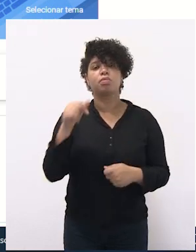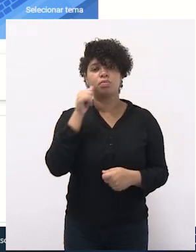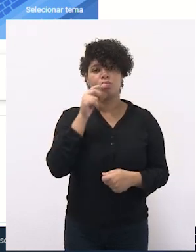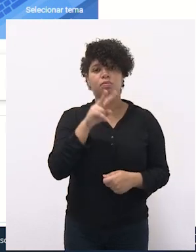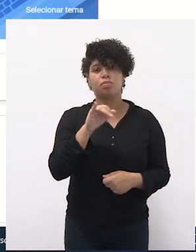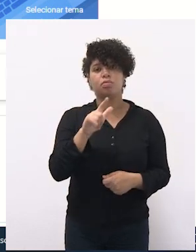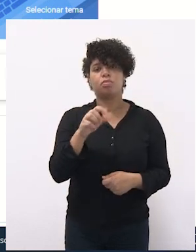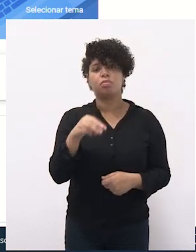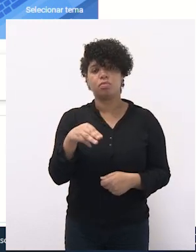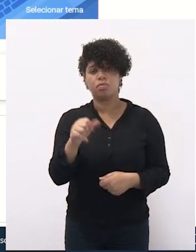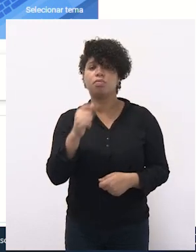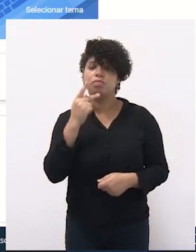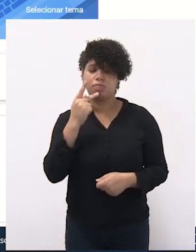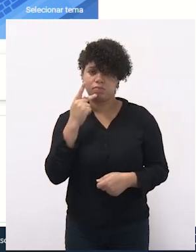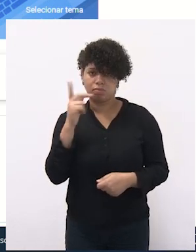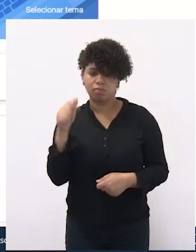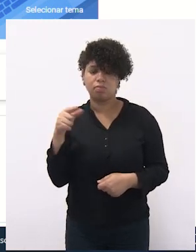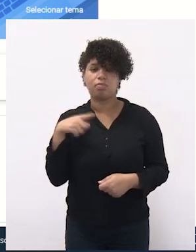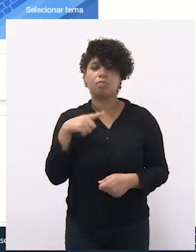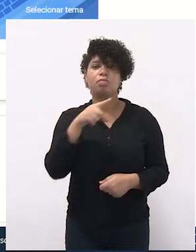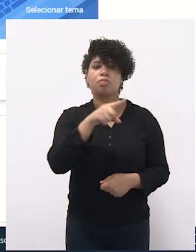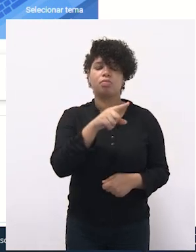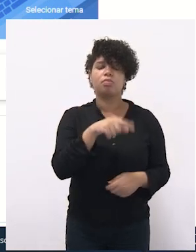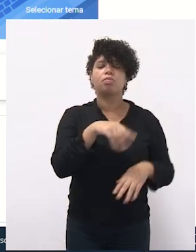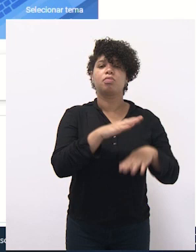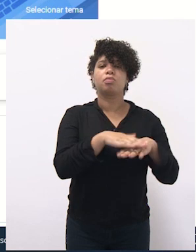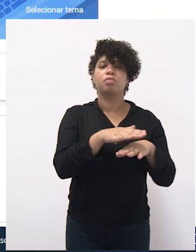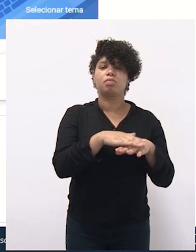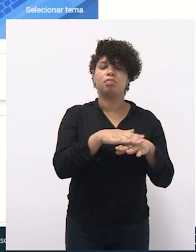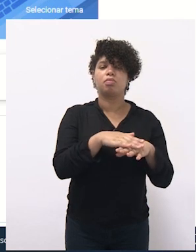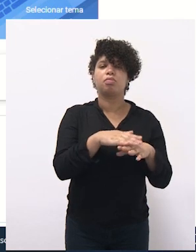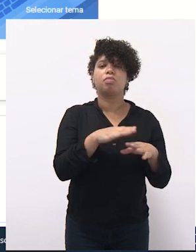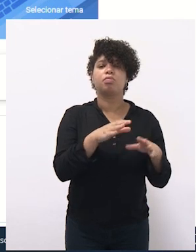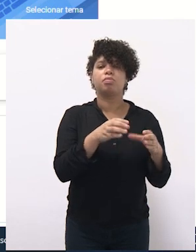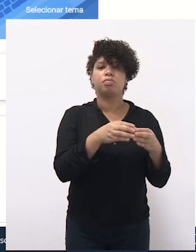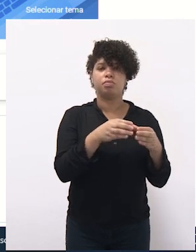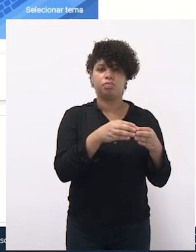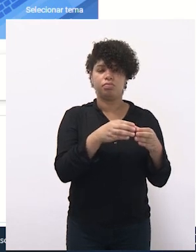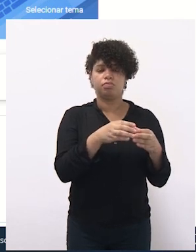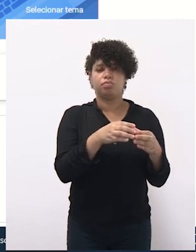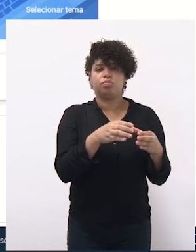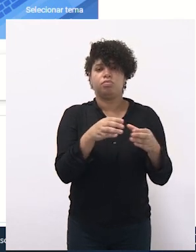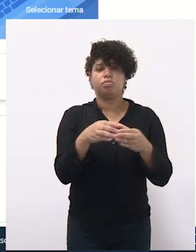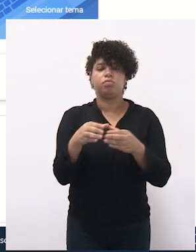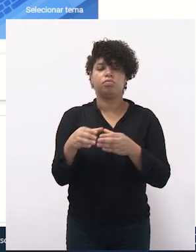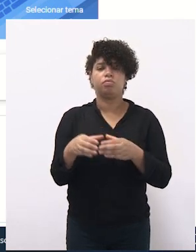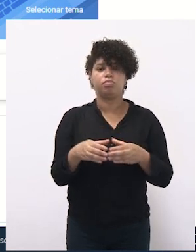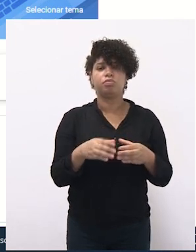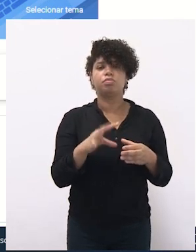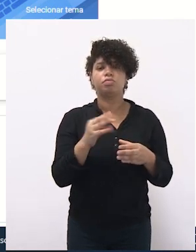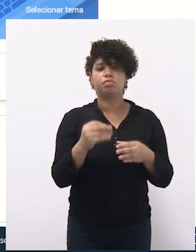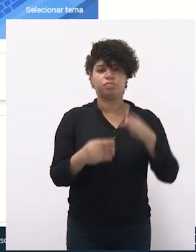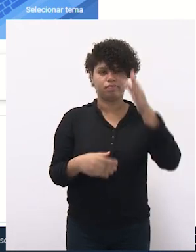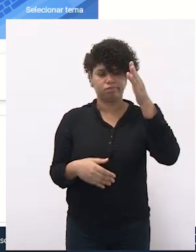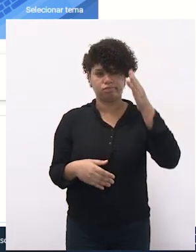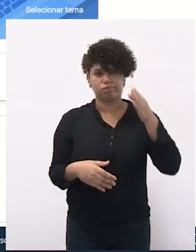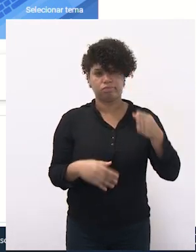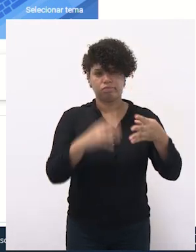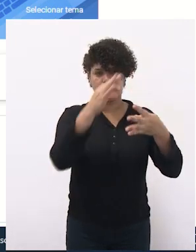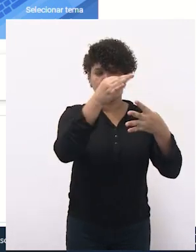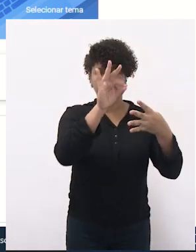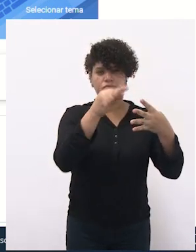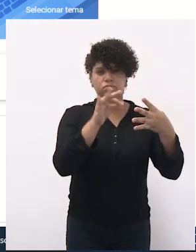Vilma comentou. A gente vai lá, habilita as turmas dentro da sede e espera um tempo, né? Como o Marcos